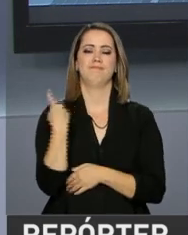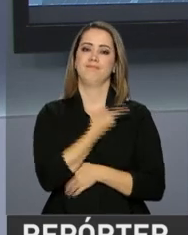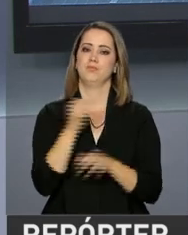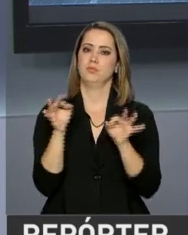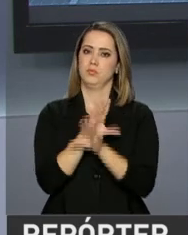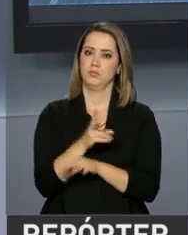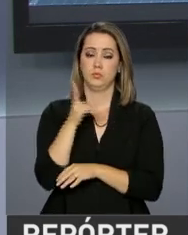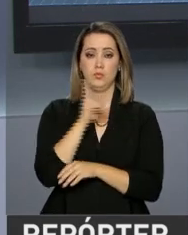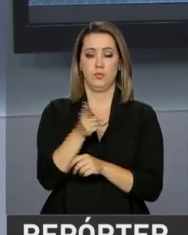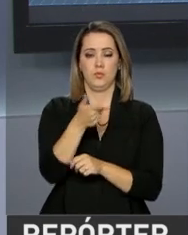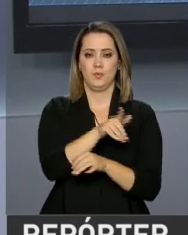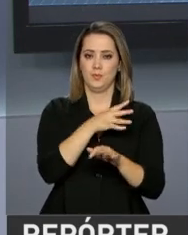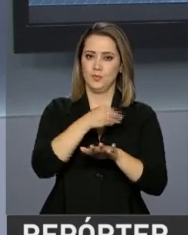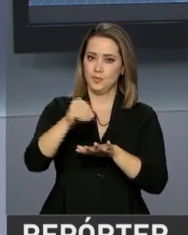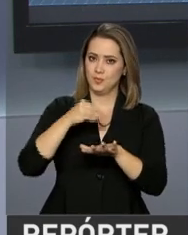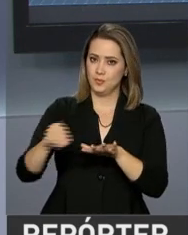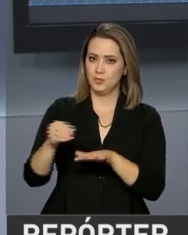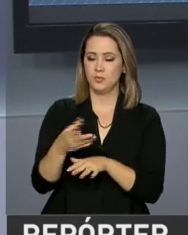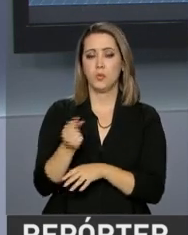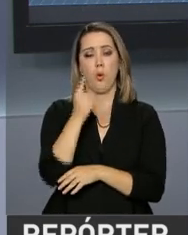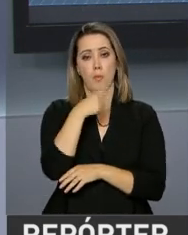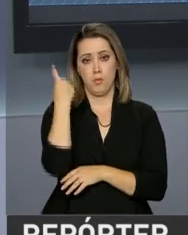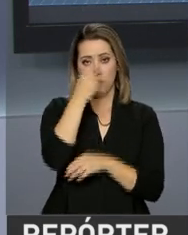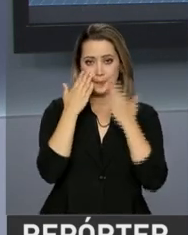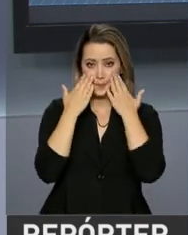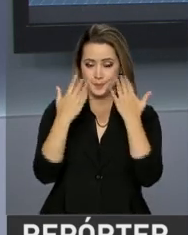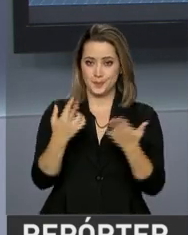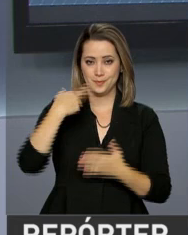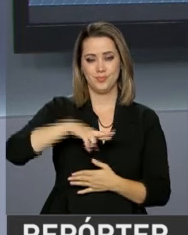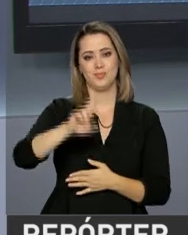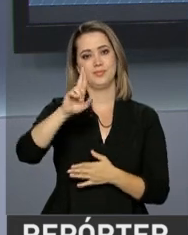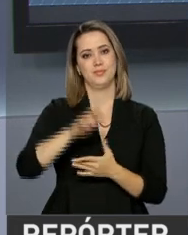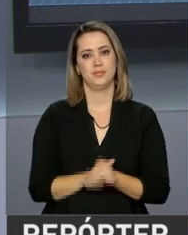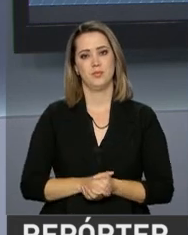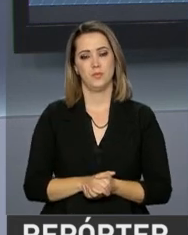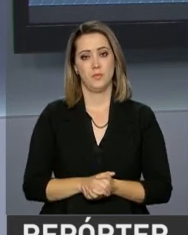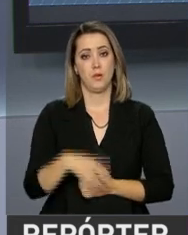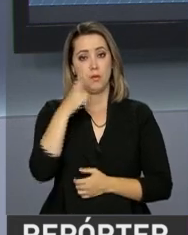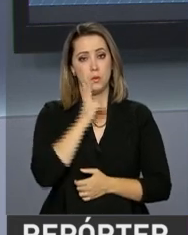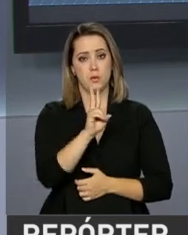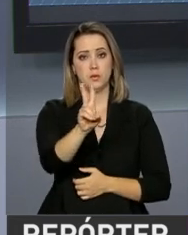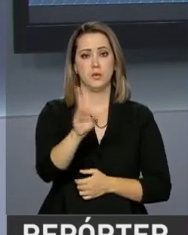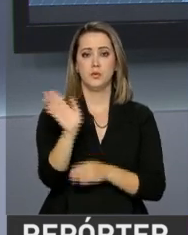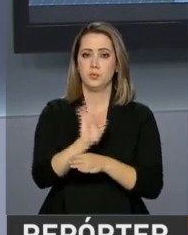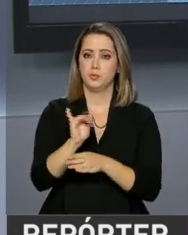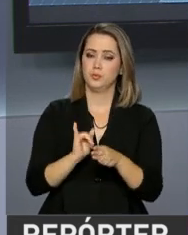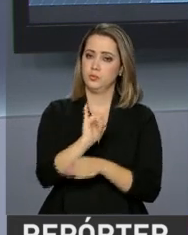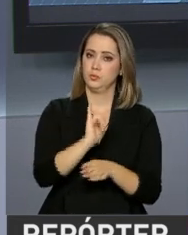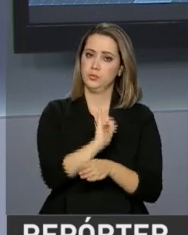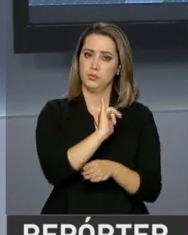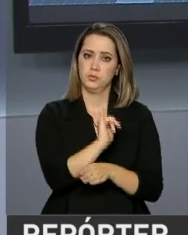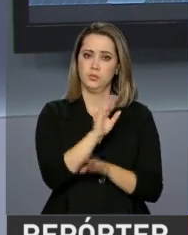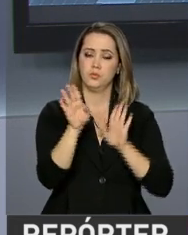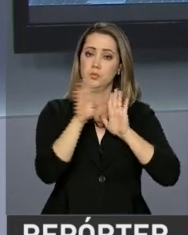voltamos a qualquer momento com outras informações ou em uma hora na próxima edição do repórter nbr você pode rever as reportagens